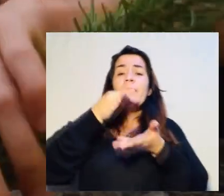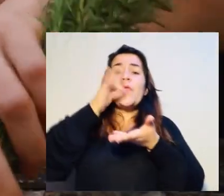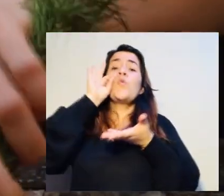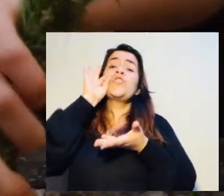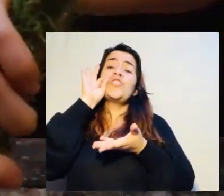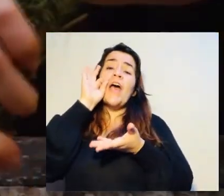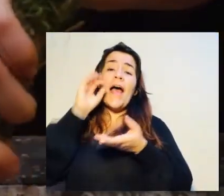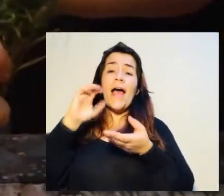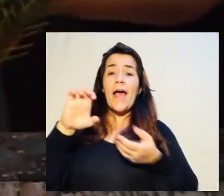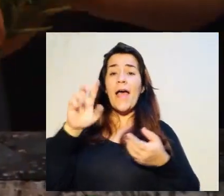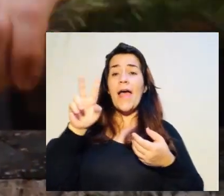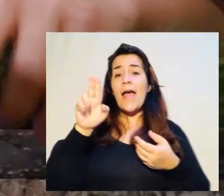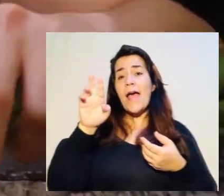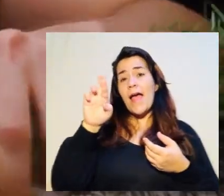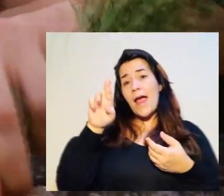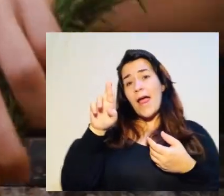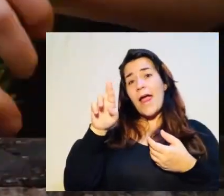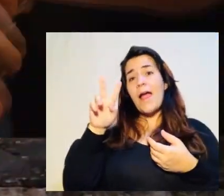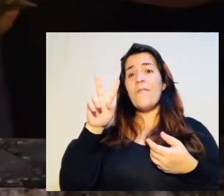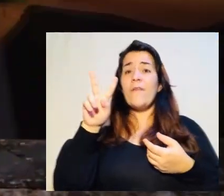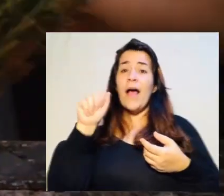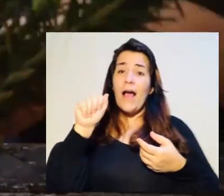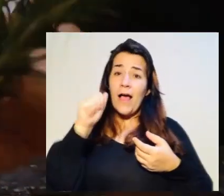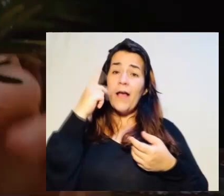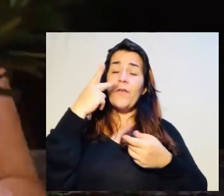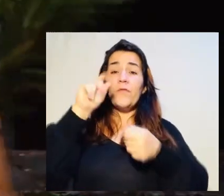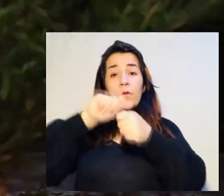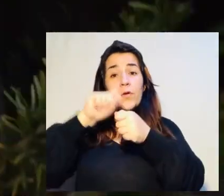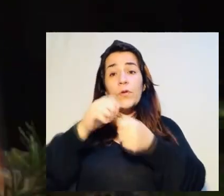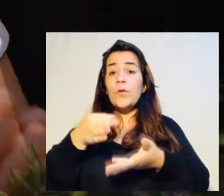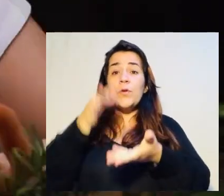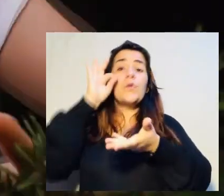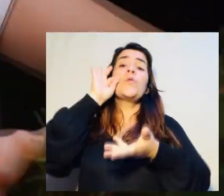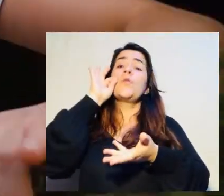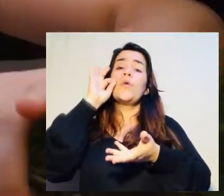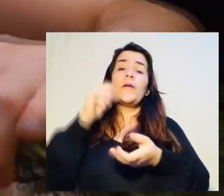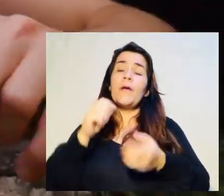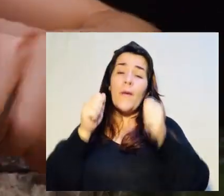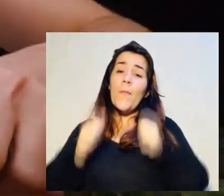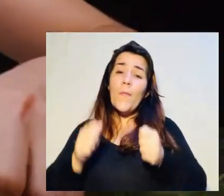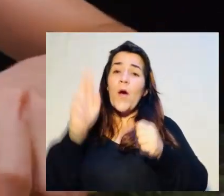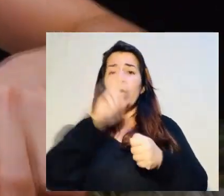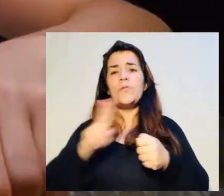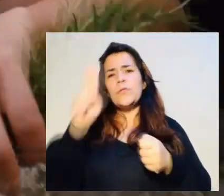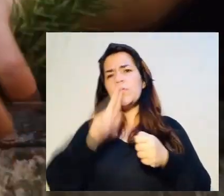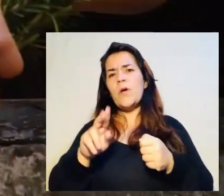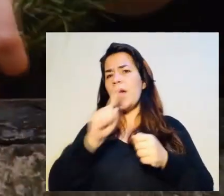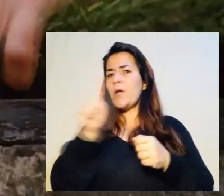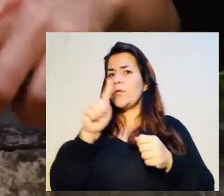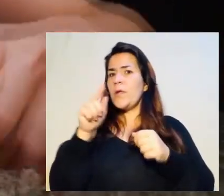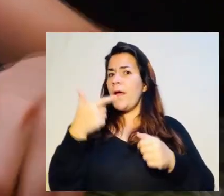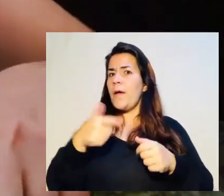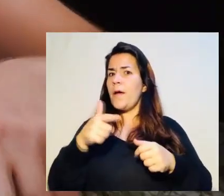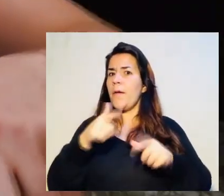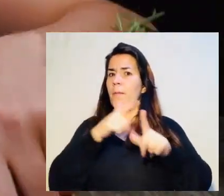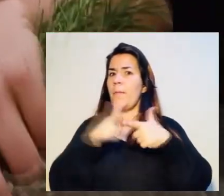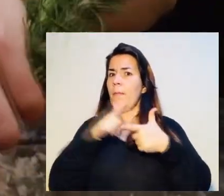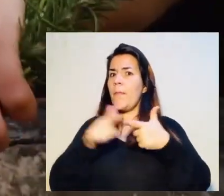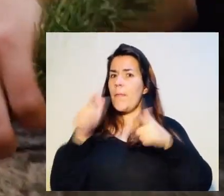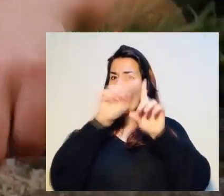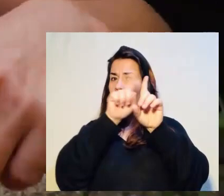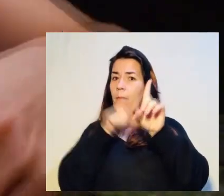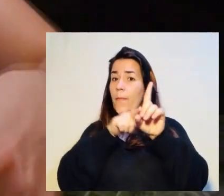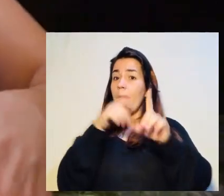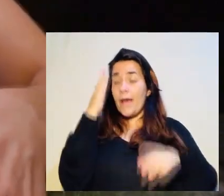doce para fazer chá, punhado de ervas que fossem seguras para que essas mulheres gestantes pudessem usar,